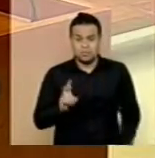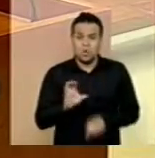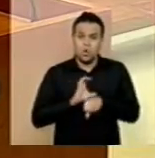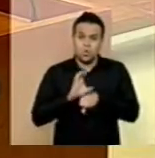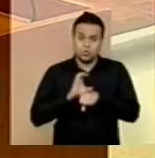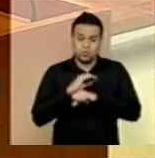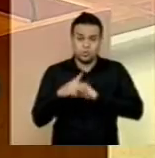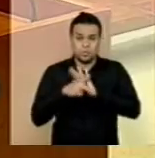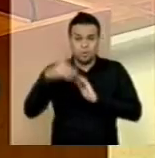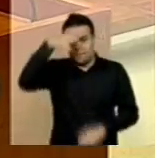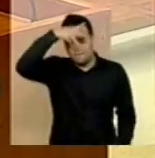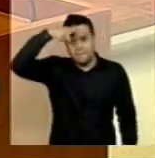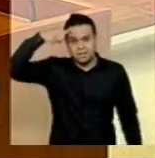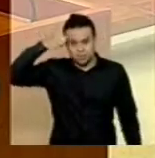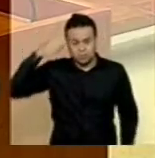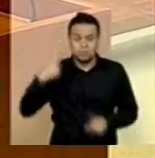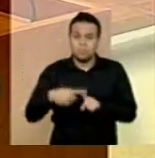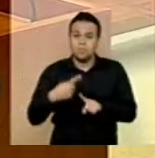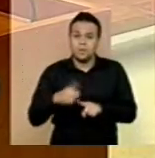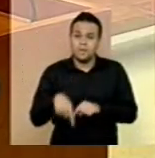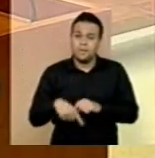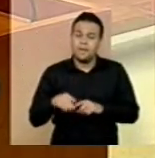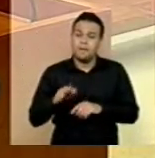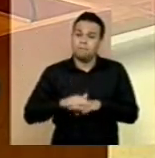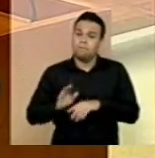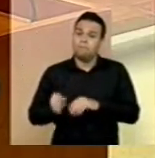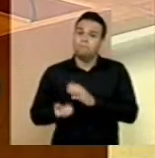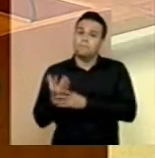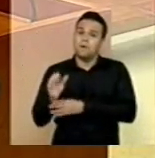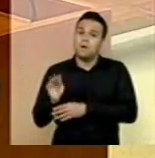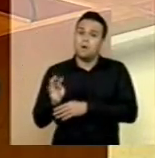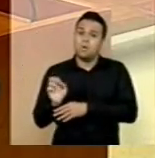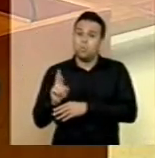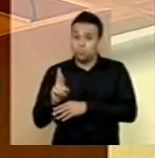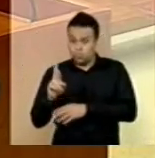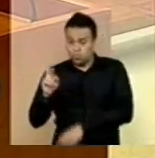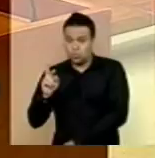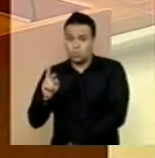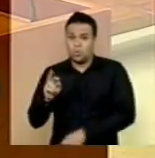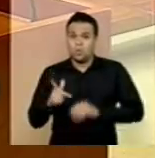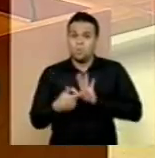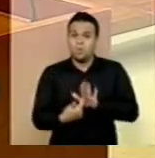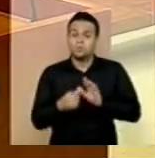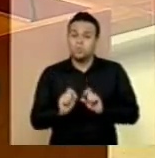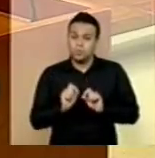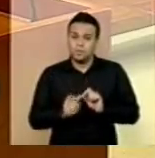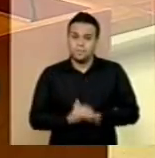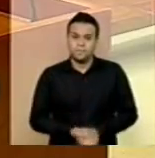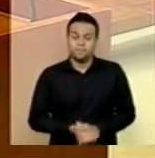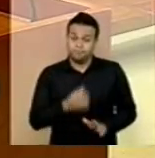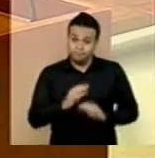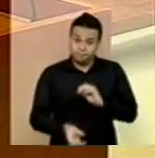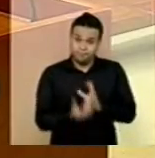Estado de Mato Grosso. Porque a parte autora, ela pretende o renascimento da súmula 3